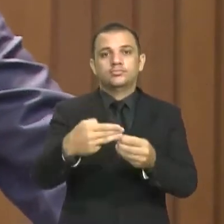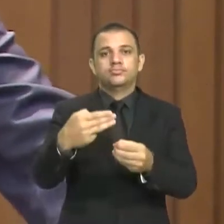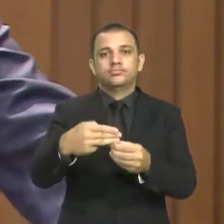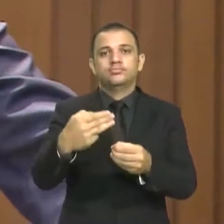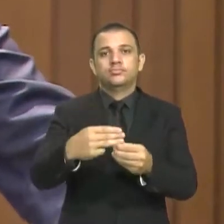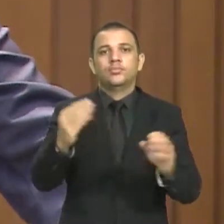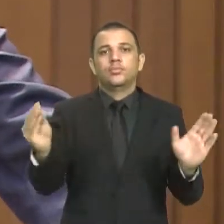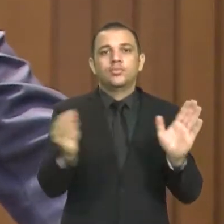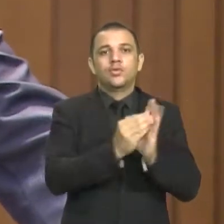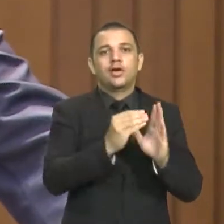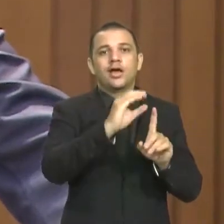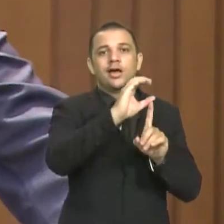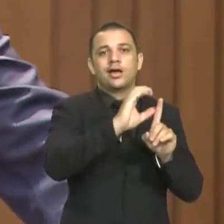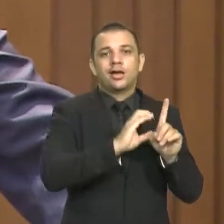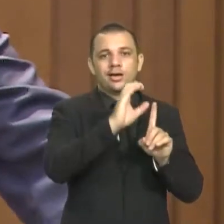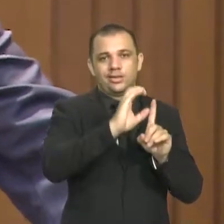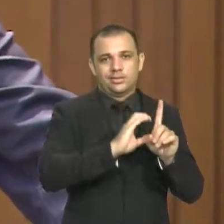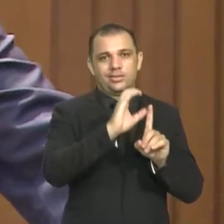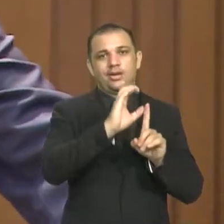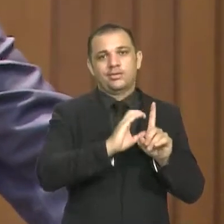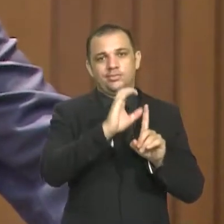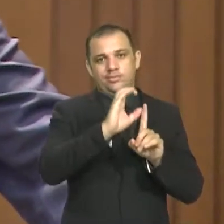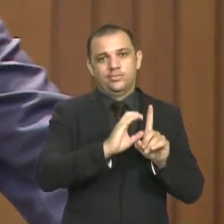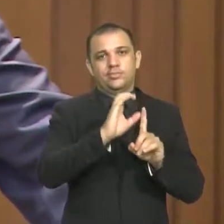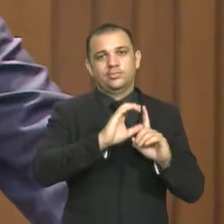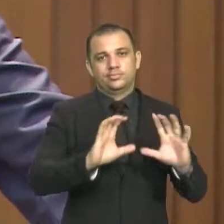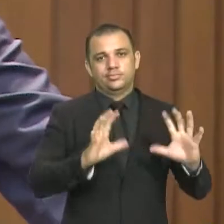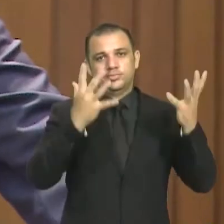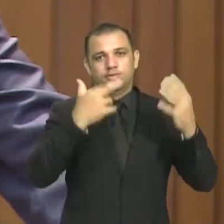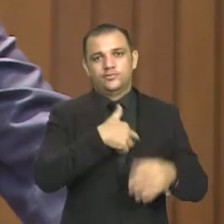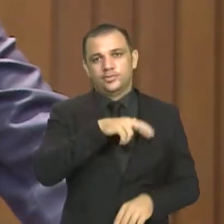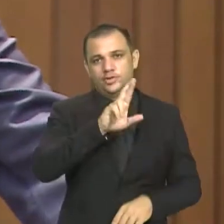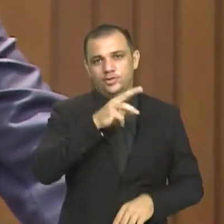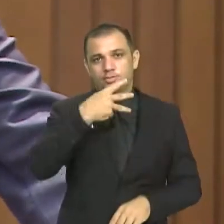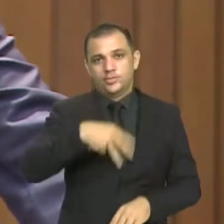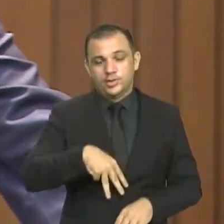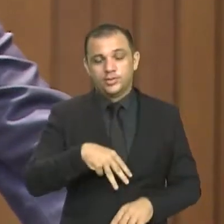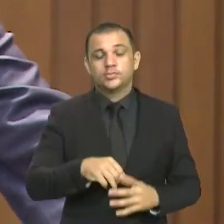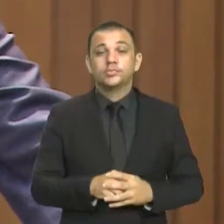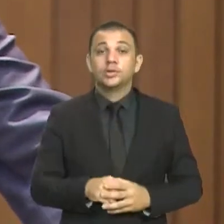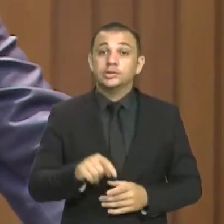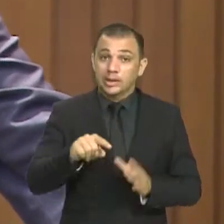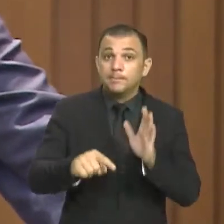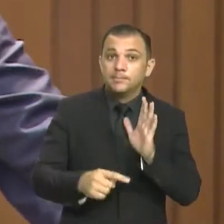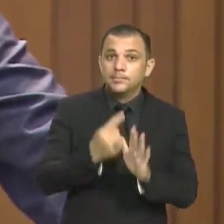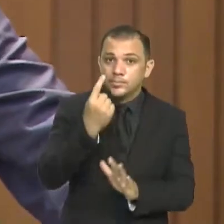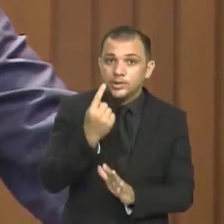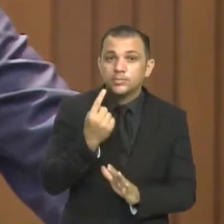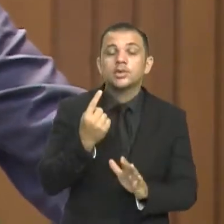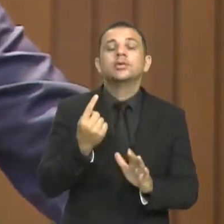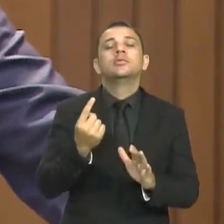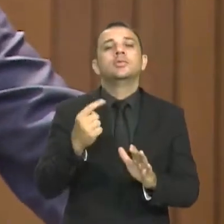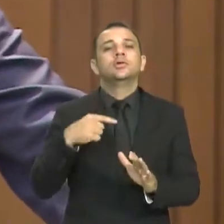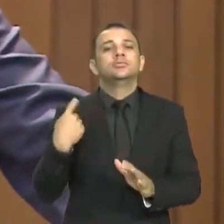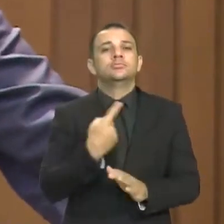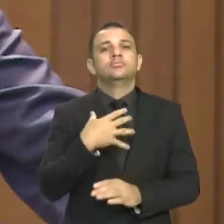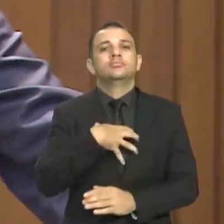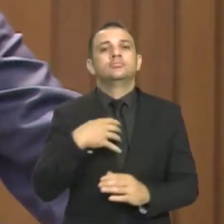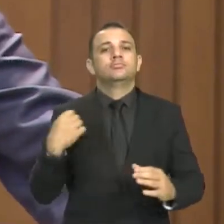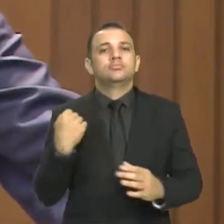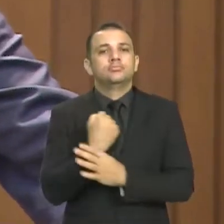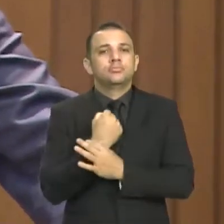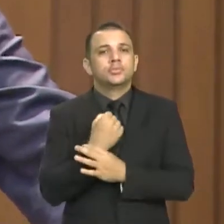ele dá a segurança de que no próximo ano será ainda mais forte, terá um alcance ainda